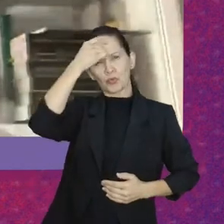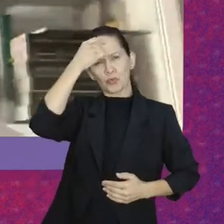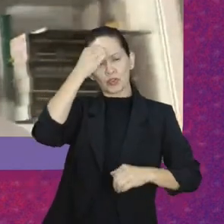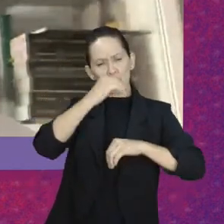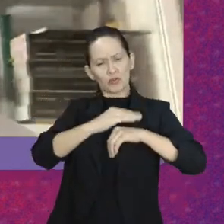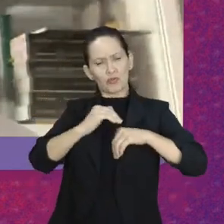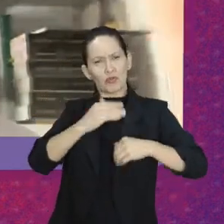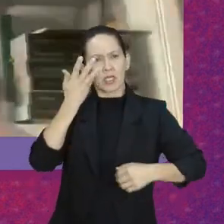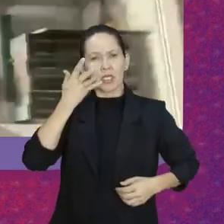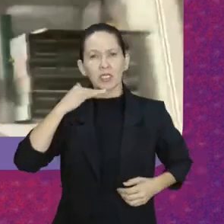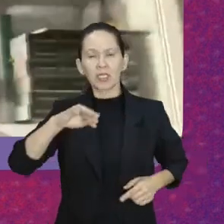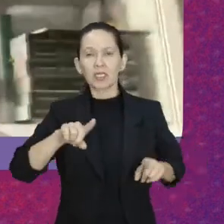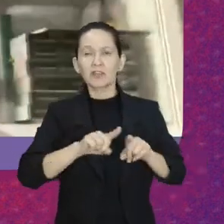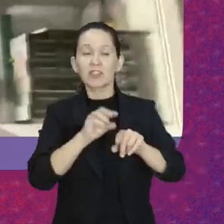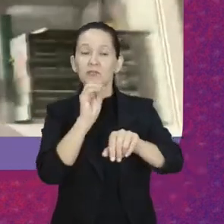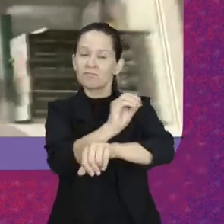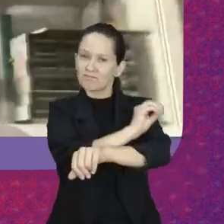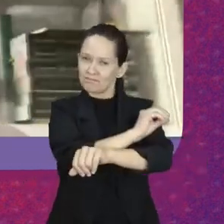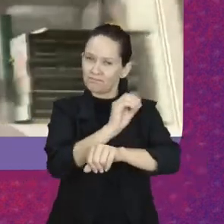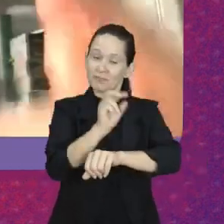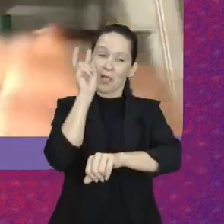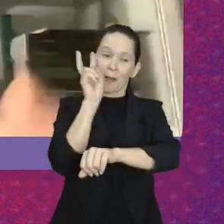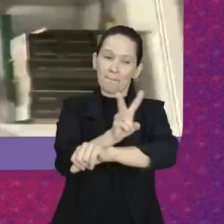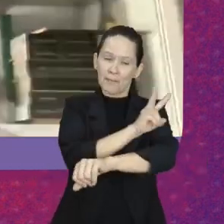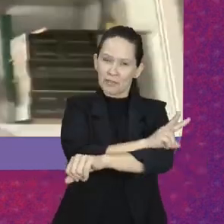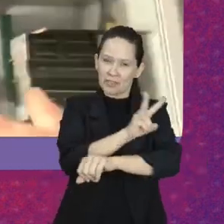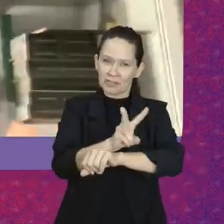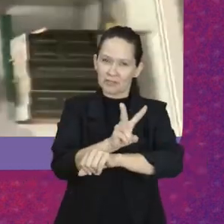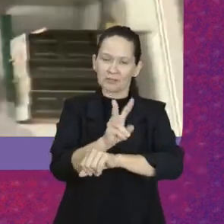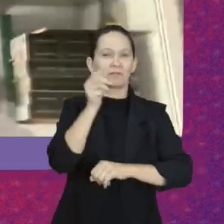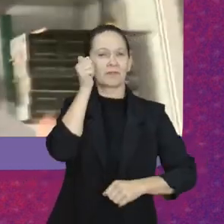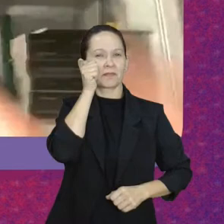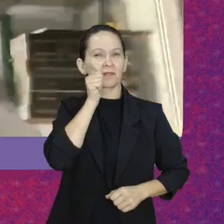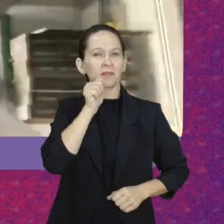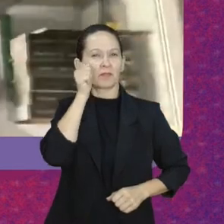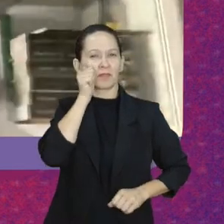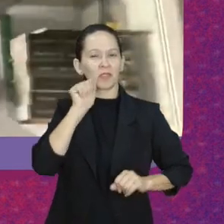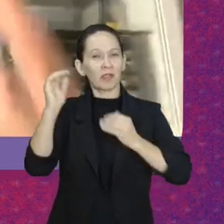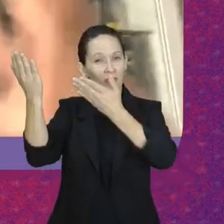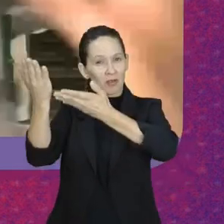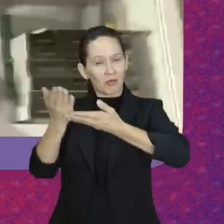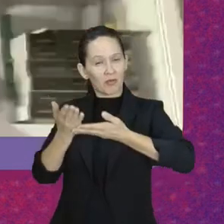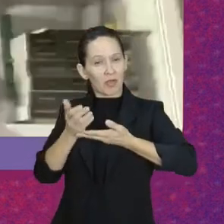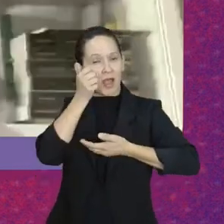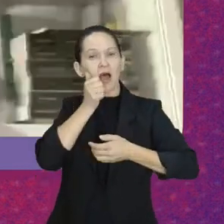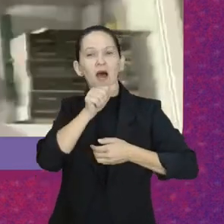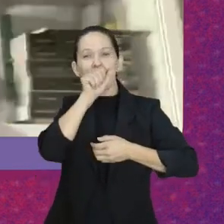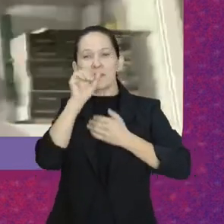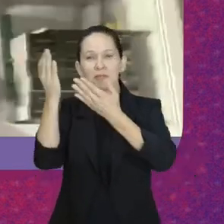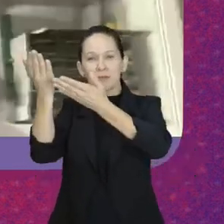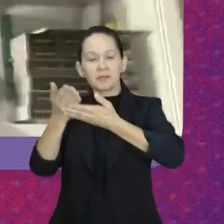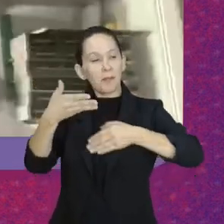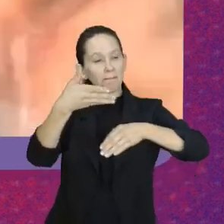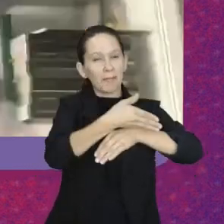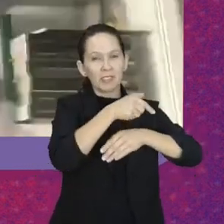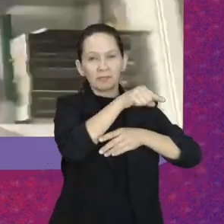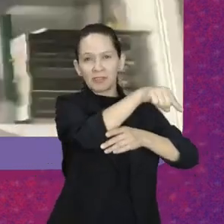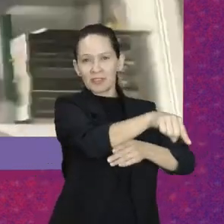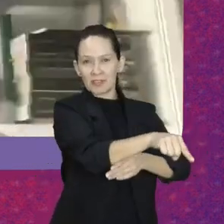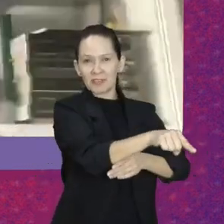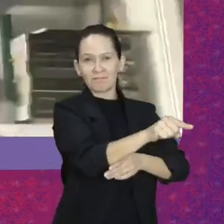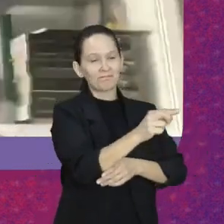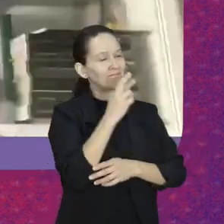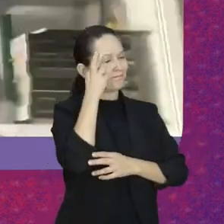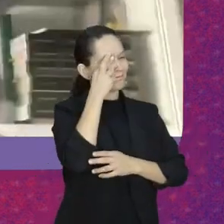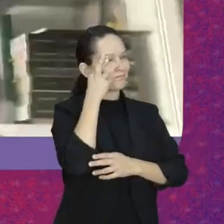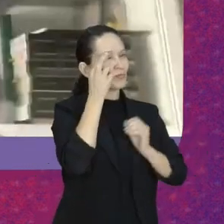afetivo e também a proteção. E a mulher é convidada, a mãe é convidada a participar dessa reflexão